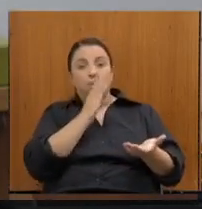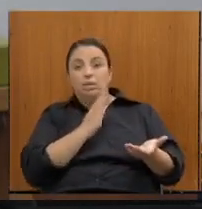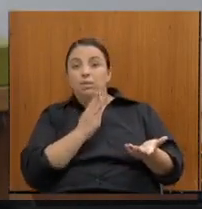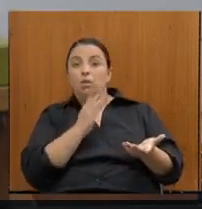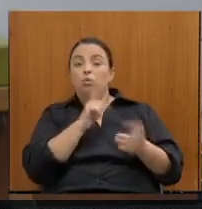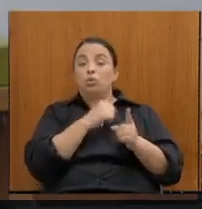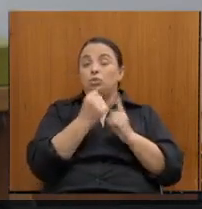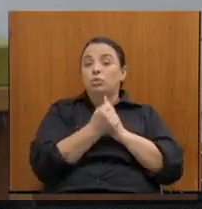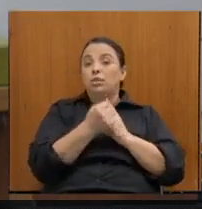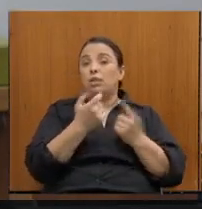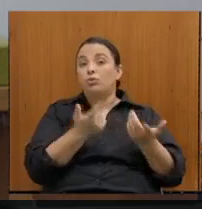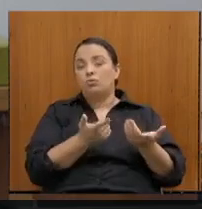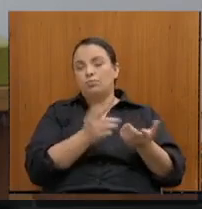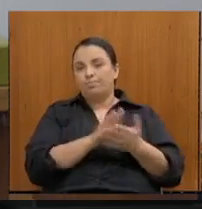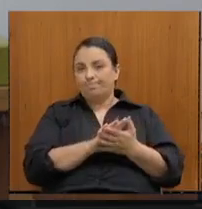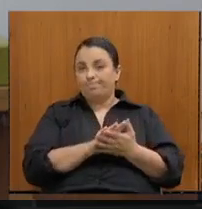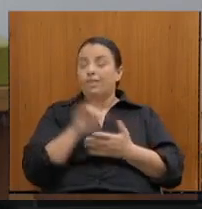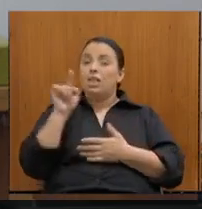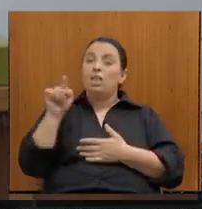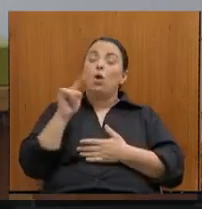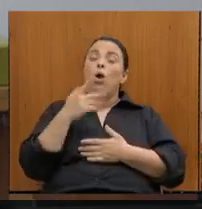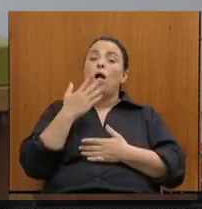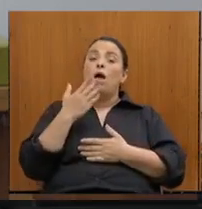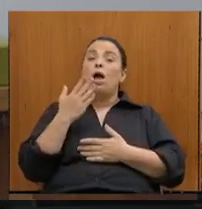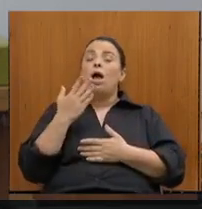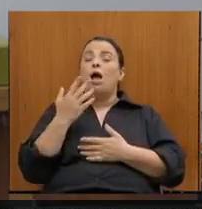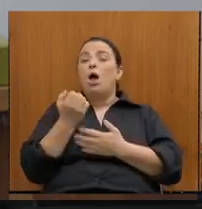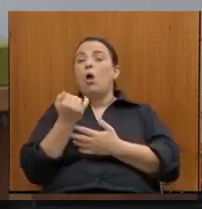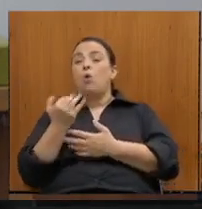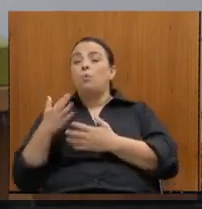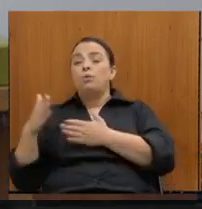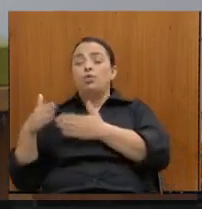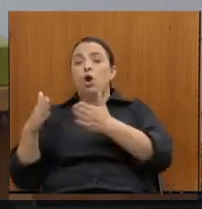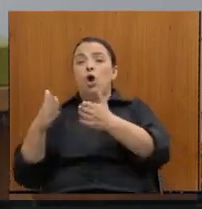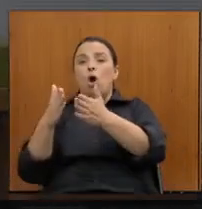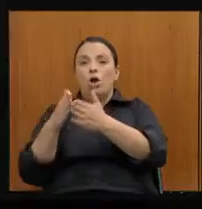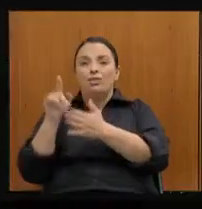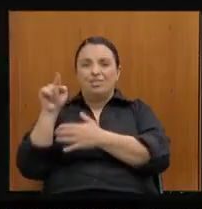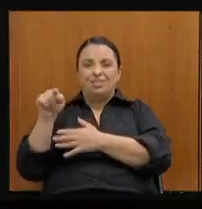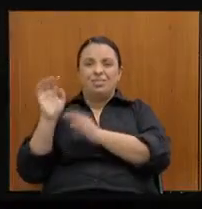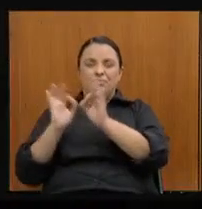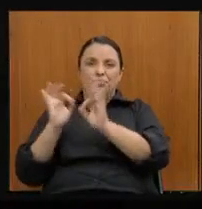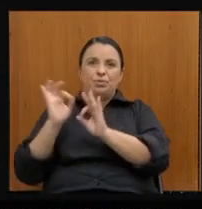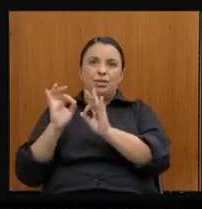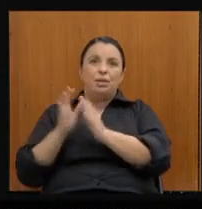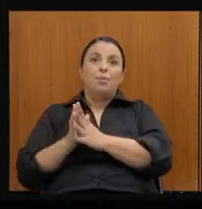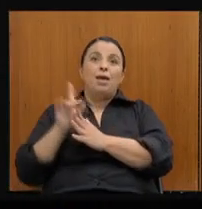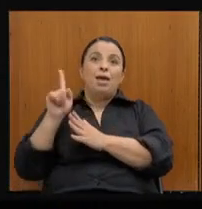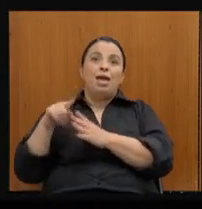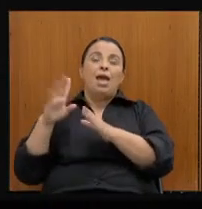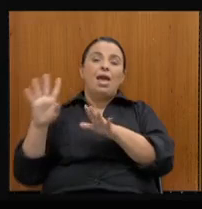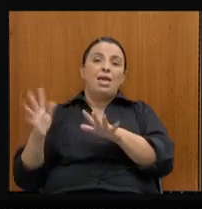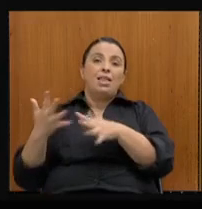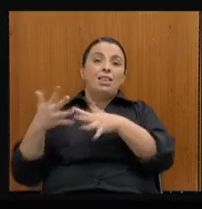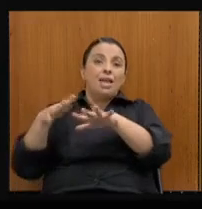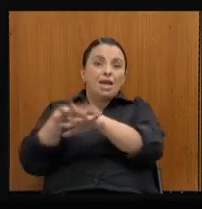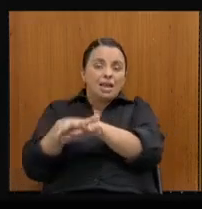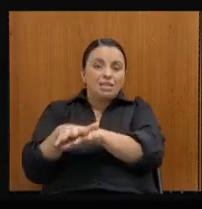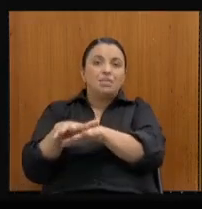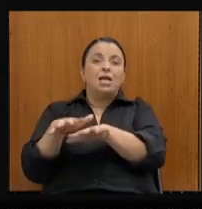algumas rotas desse Hold On a integração das energias renováveis em cima